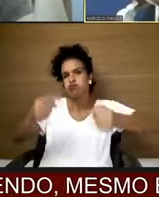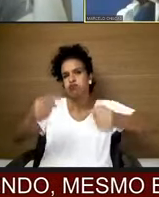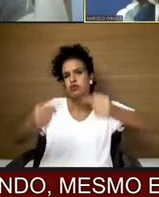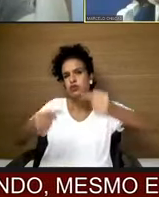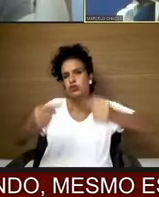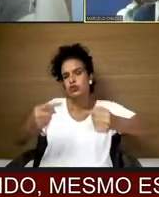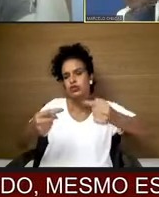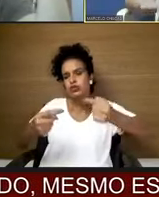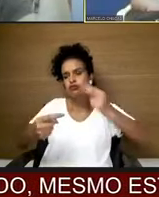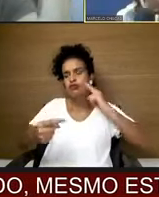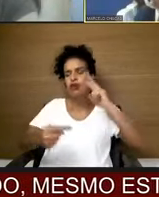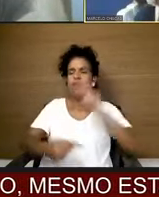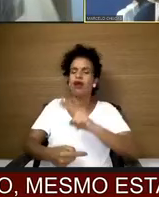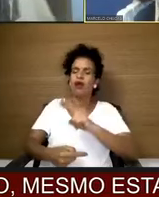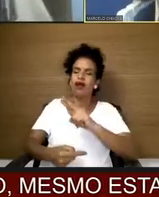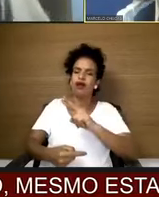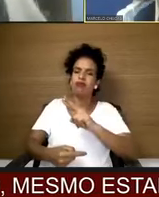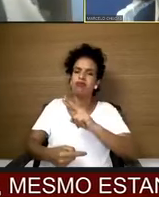esse,